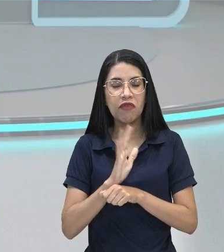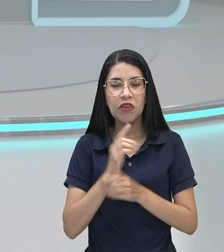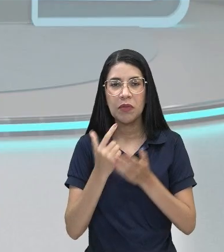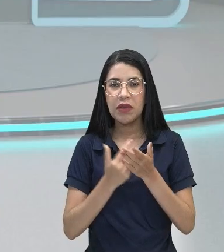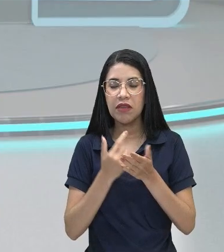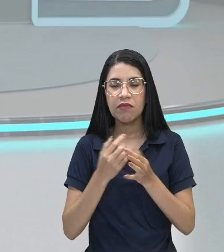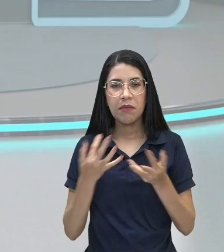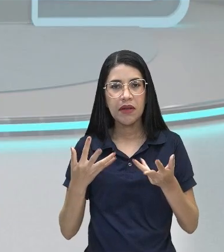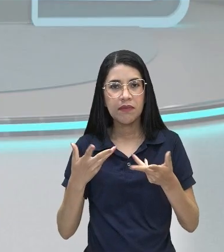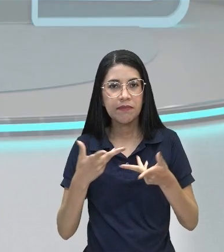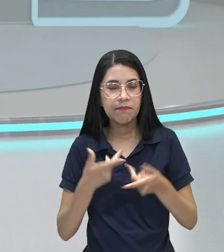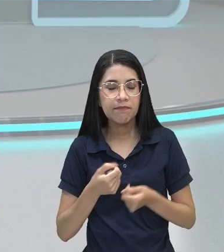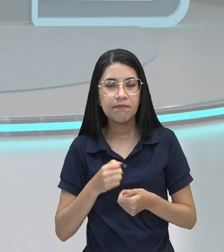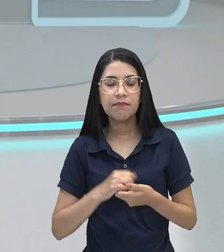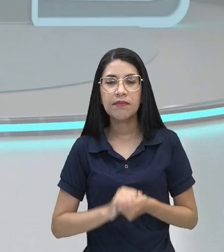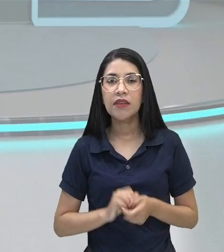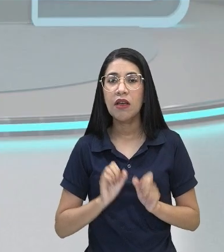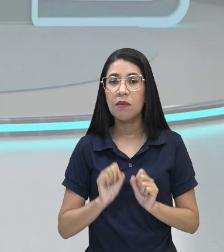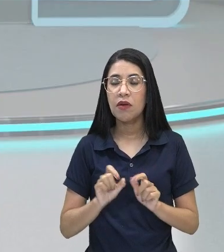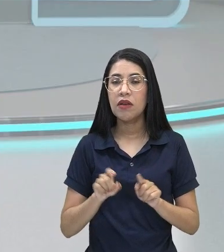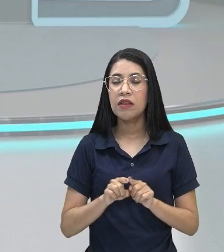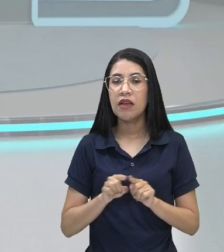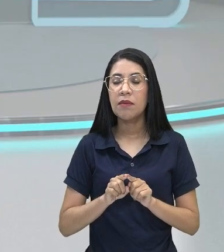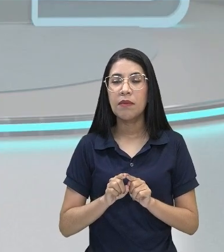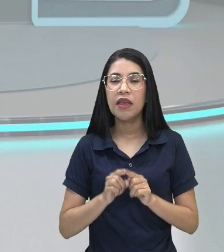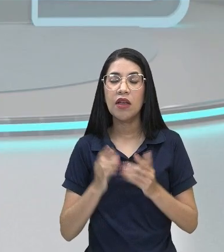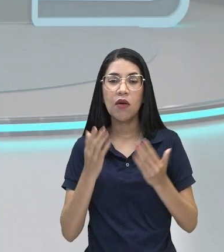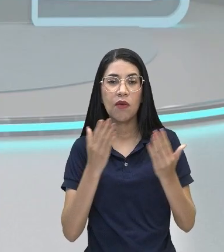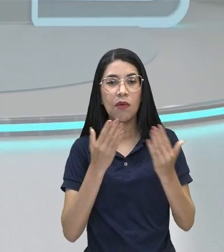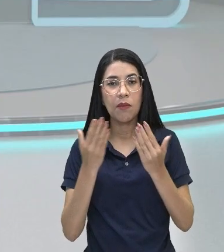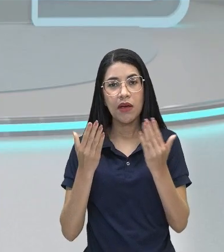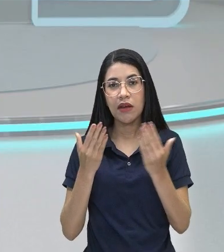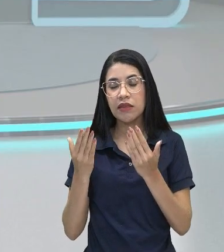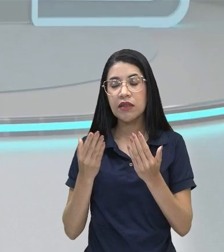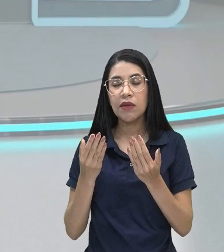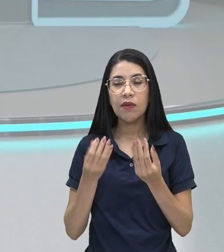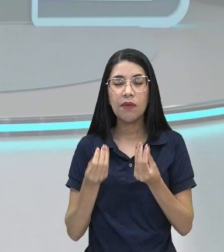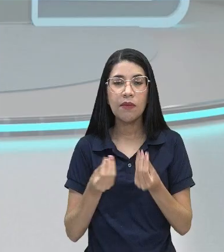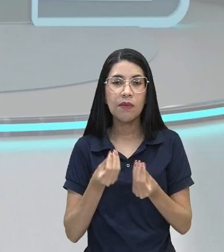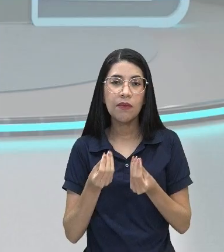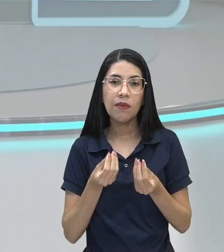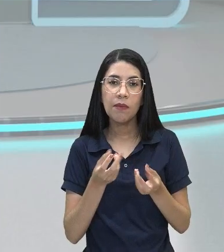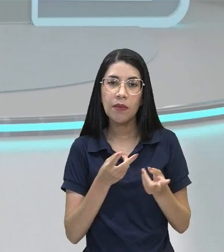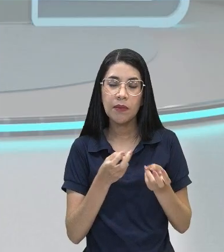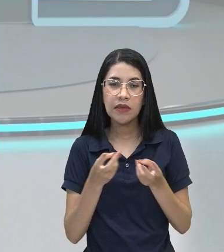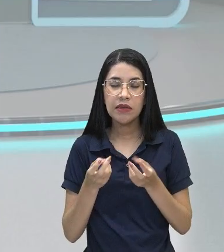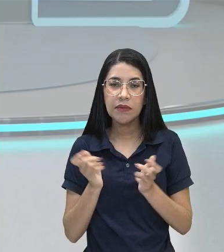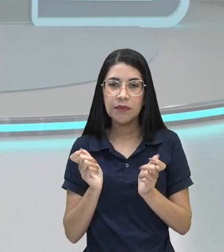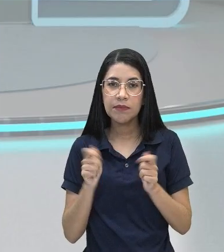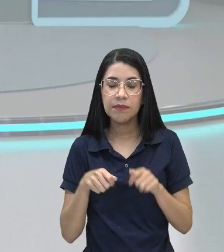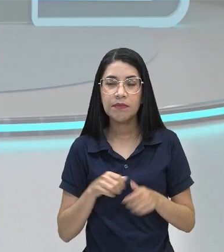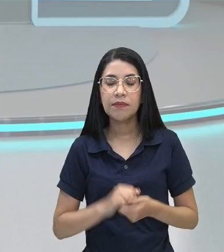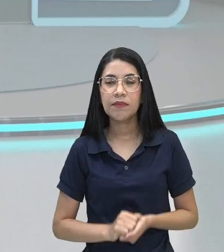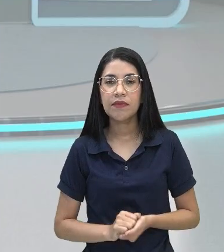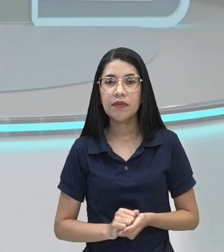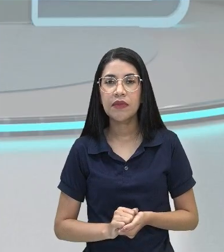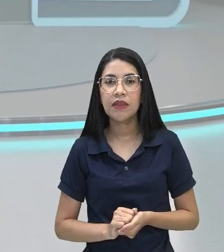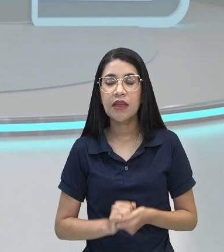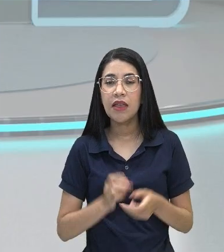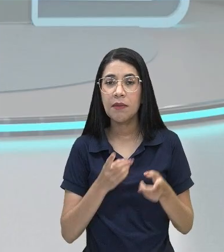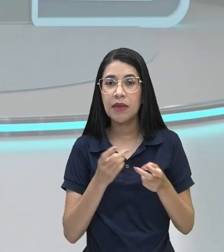brilhante. Ele também vai estabelecer comparações, e você vai perceber isso observando as seguintes